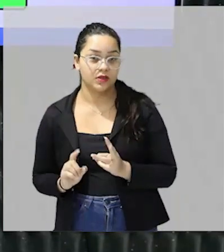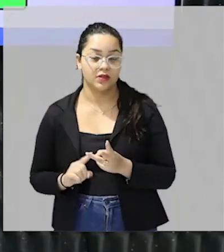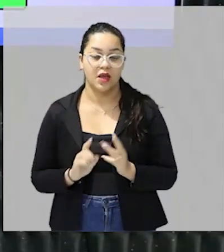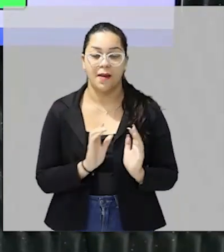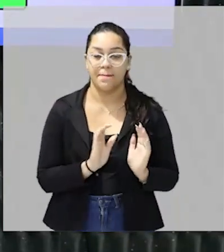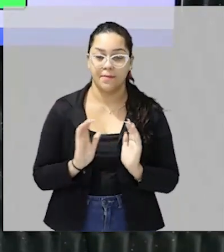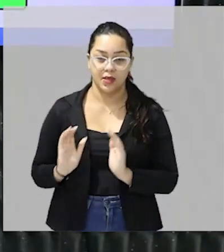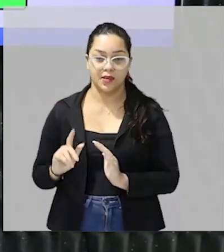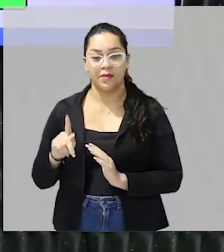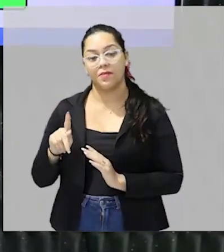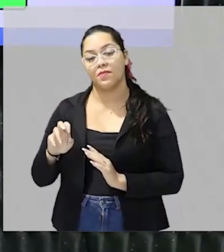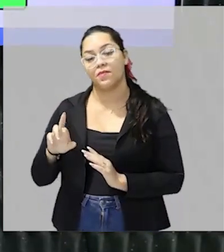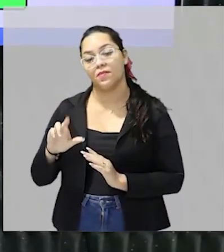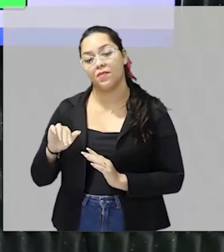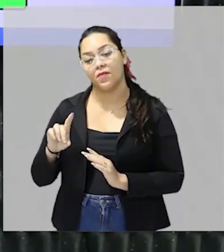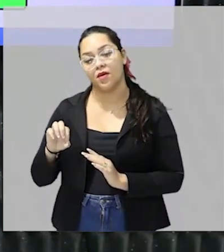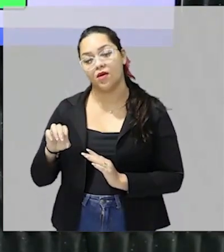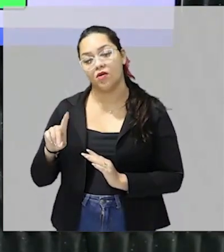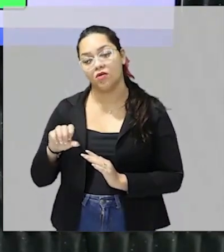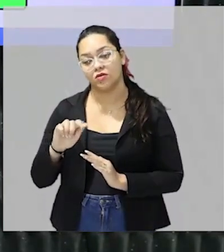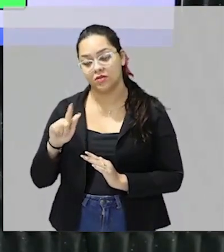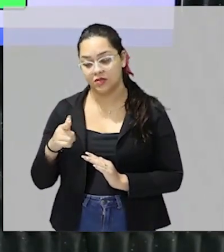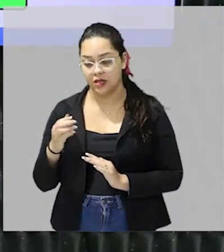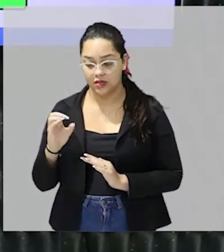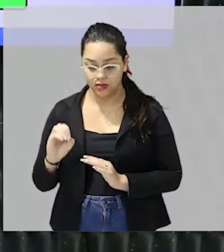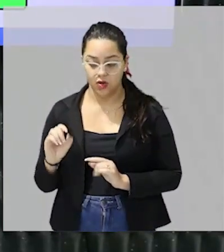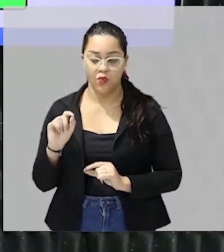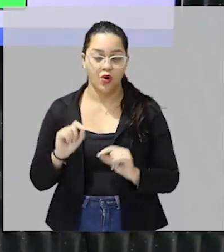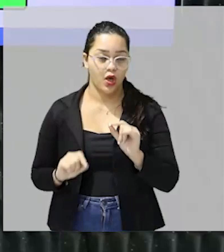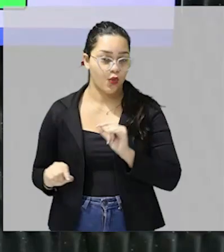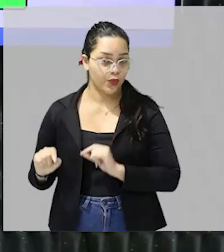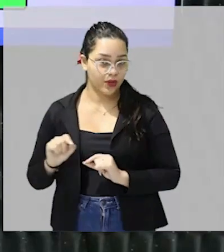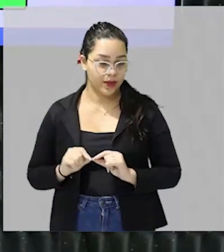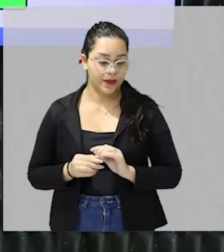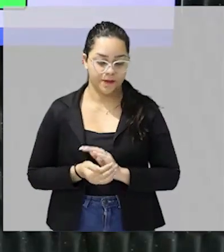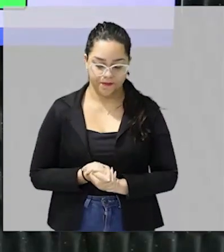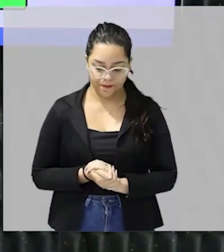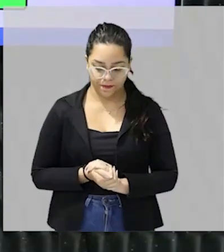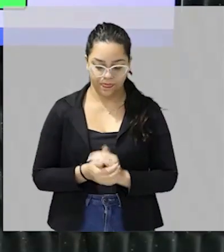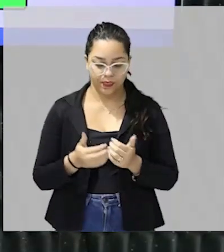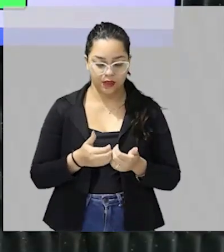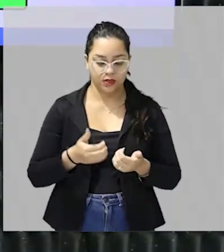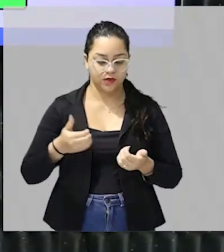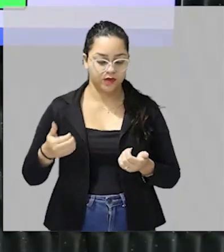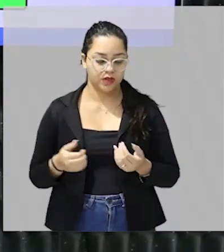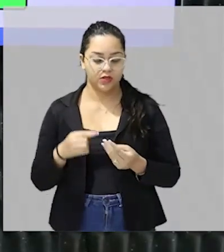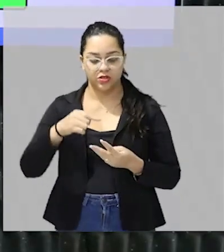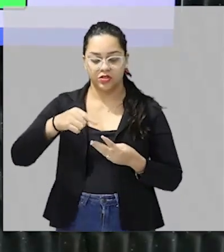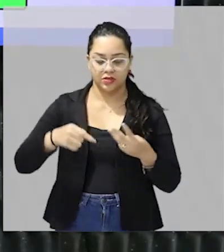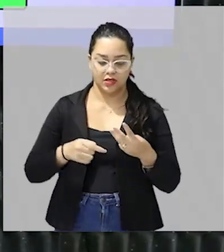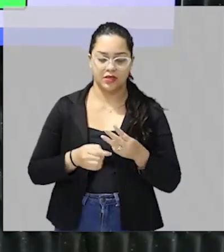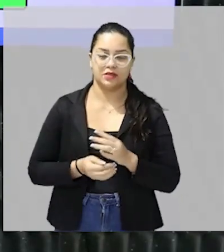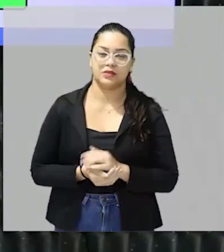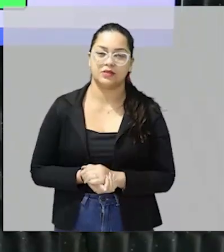a periodização em si. E essa periodização, ela se divide de 3 formas, tá? São